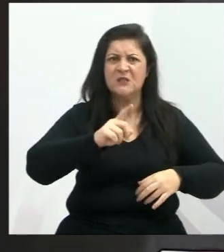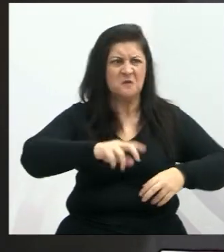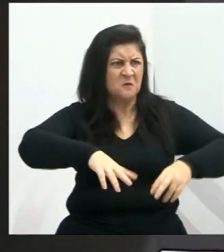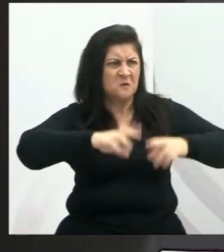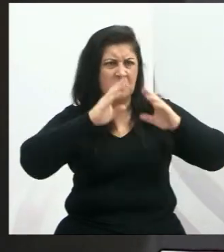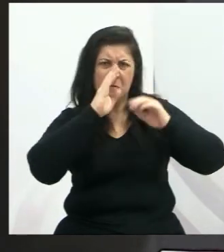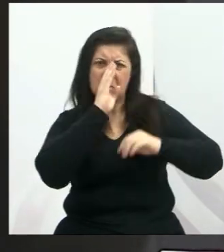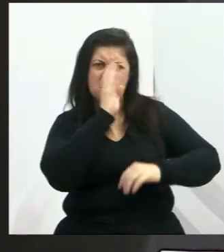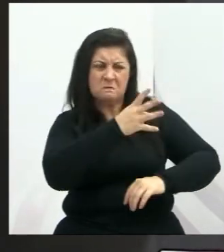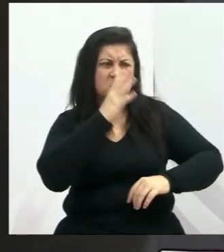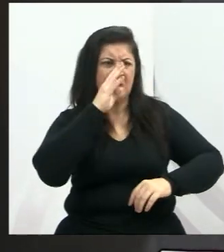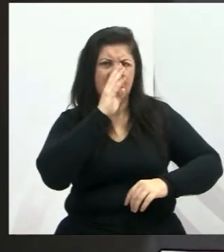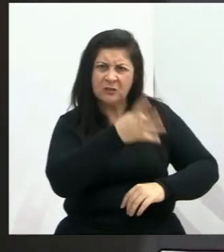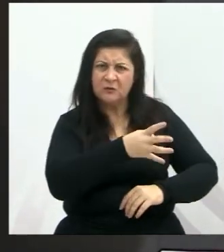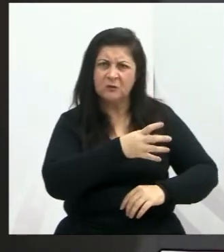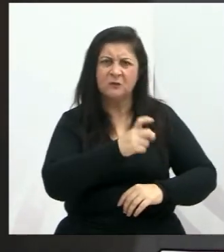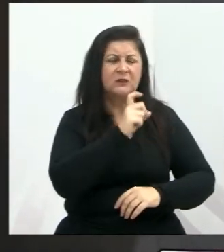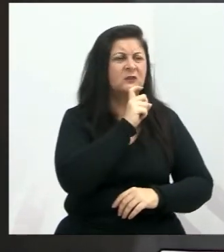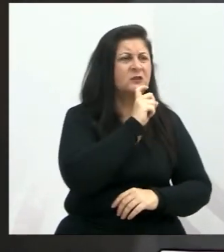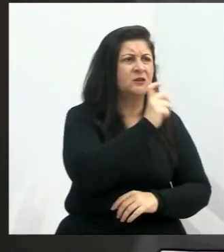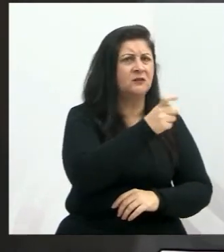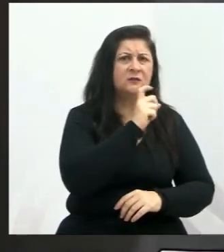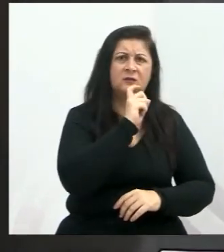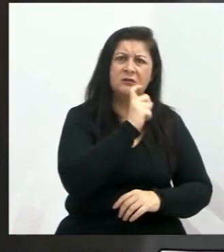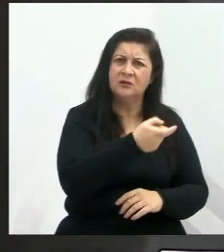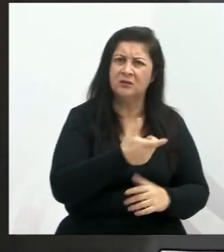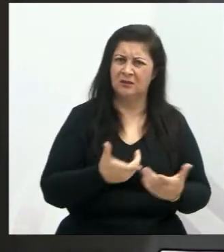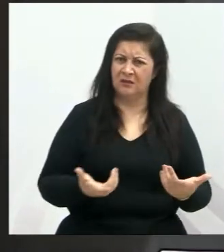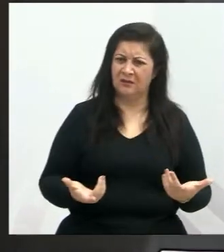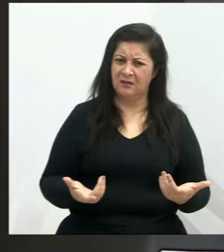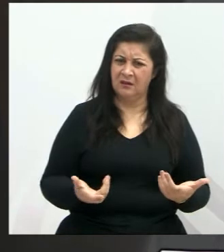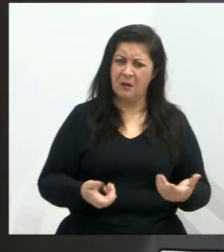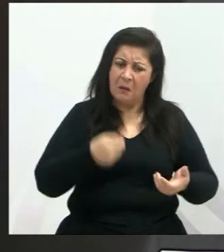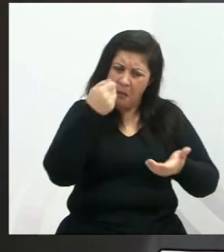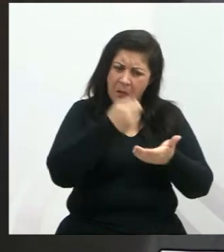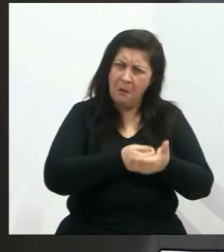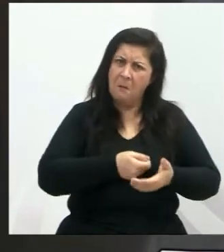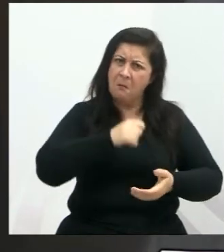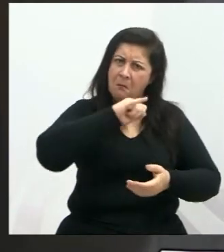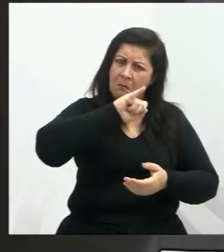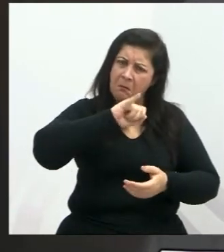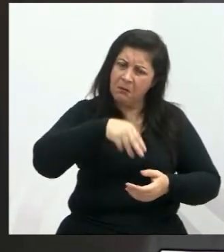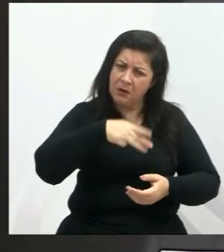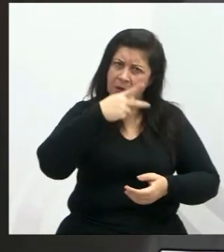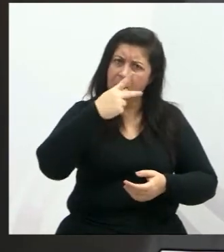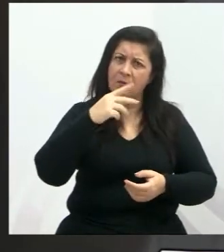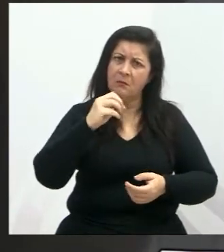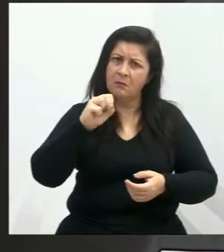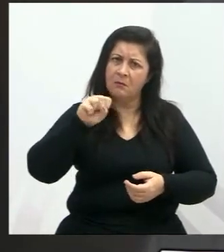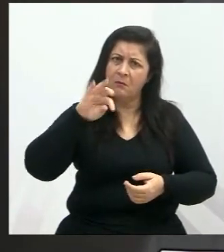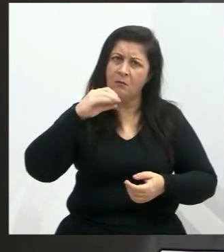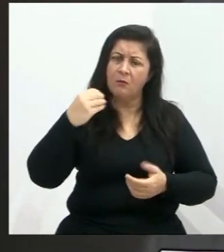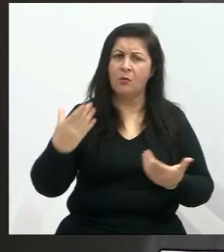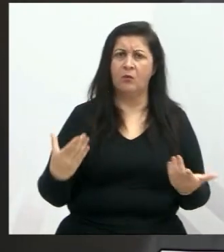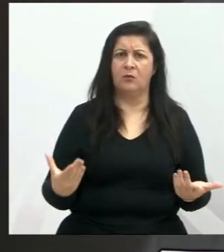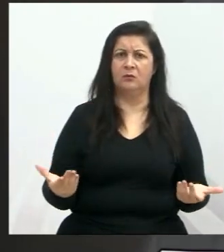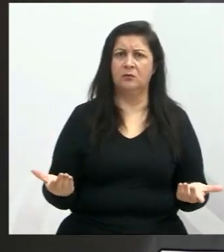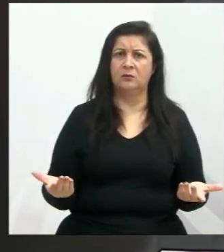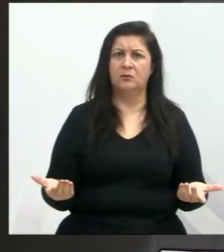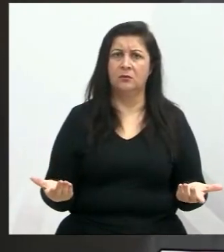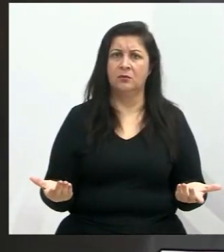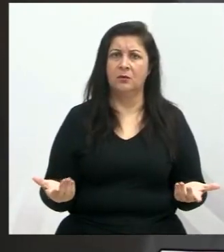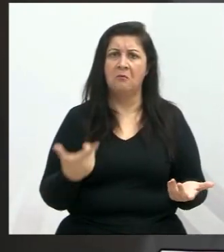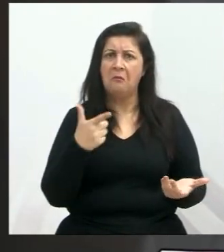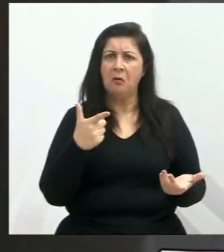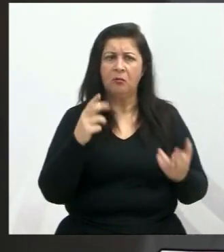fazendo comerciantes da nossa cidade, trabalhadores, pagadores de impostos, que sustentam o sistema,